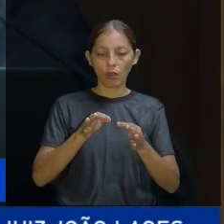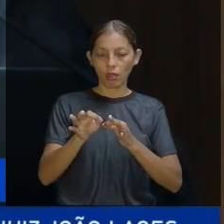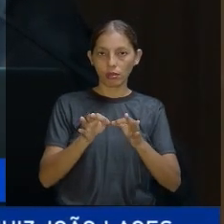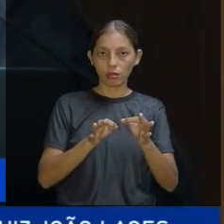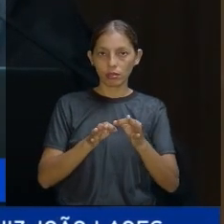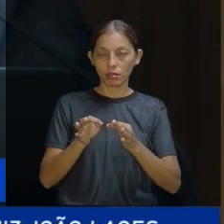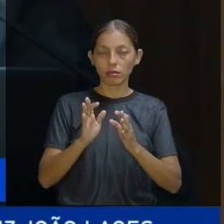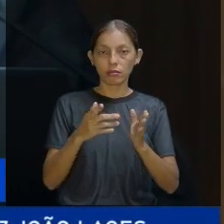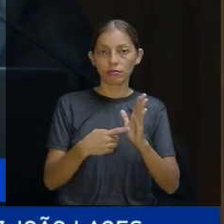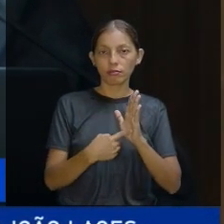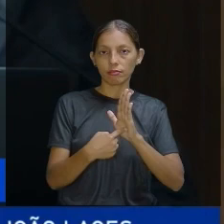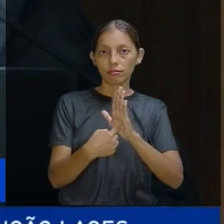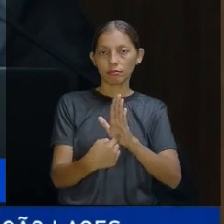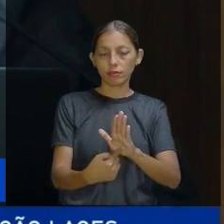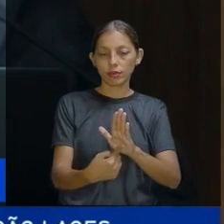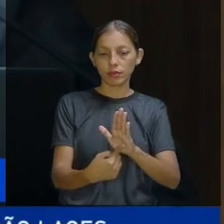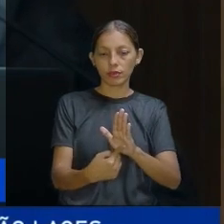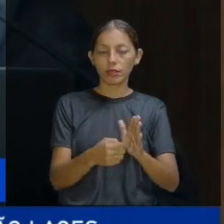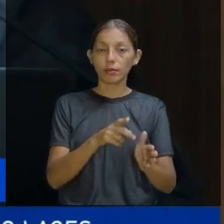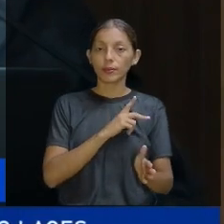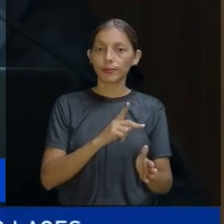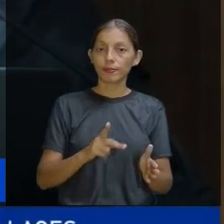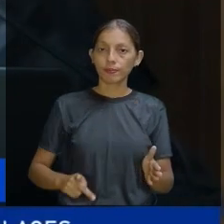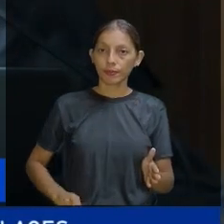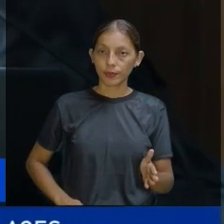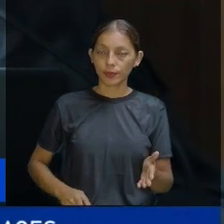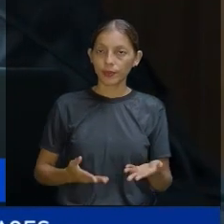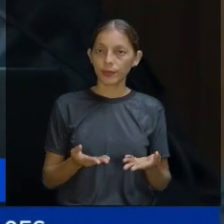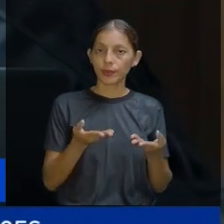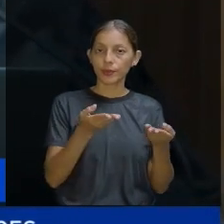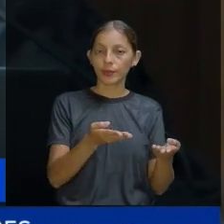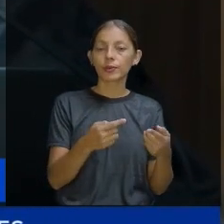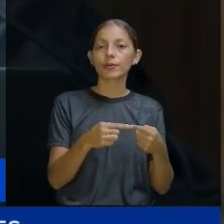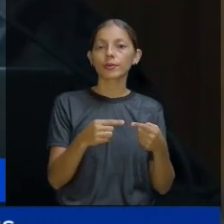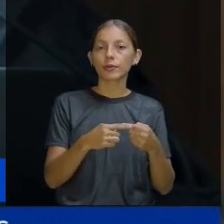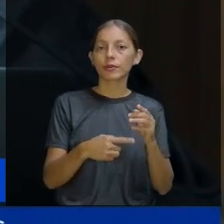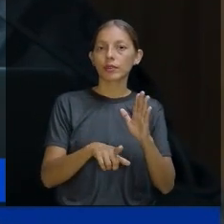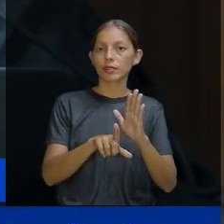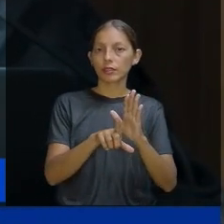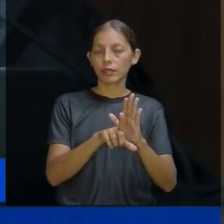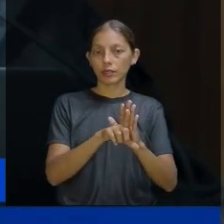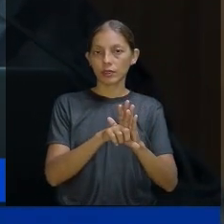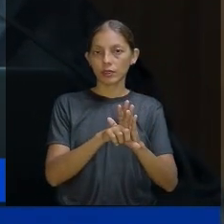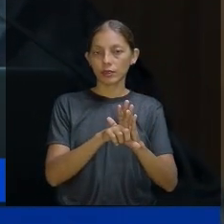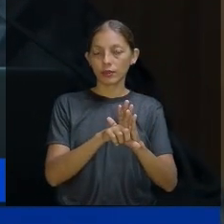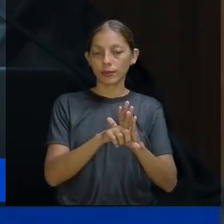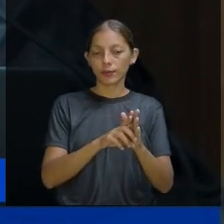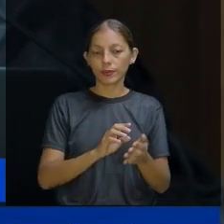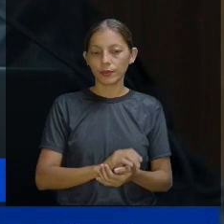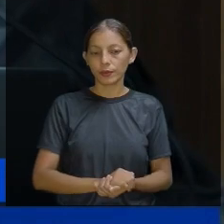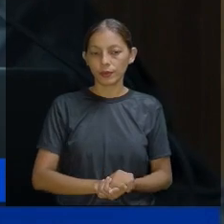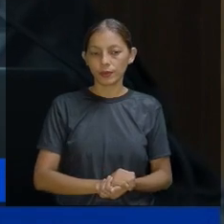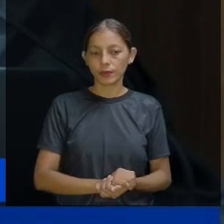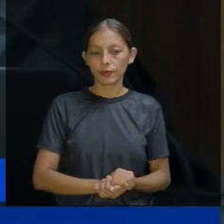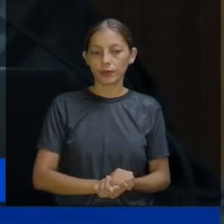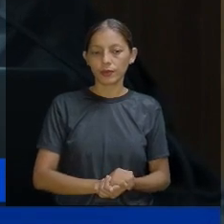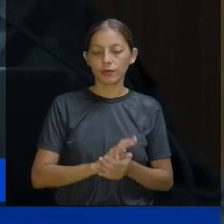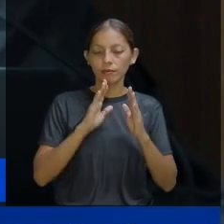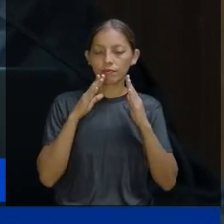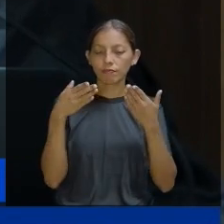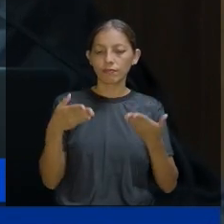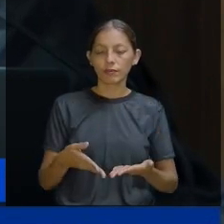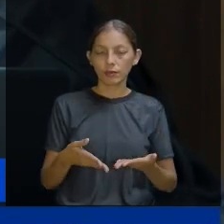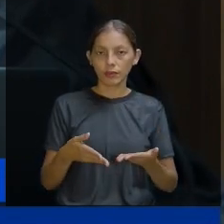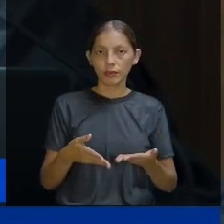foi apresentado à presidência nos termos da legislação, especificamente da resolução 308 do